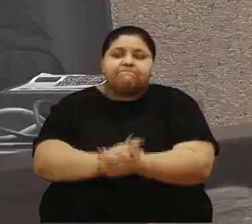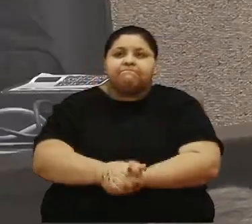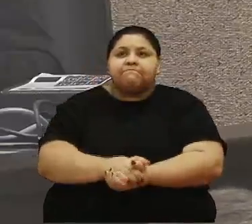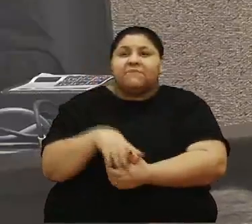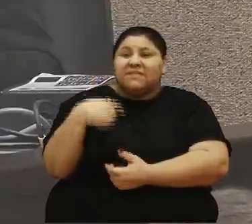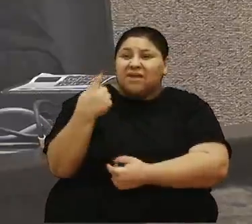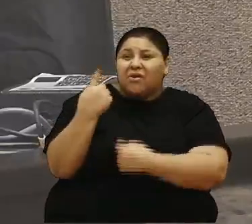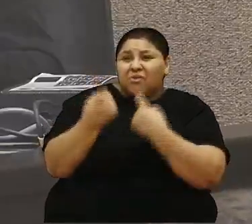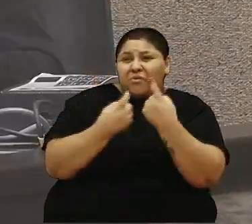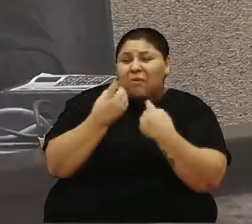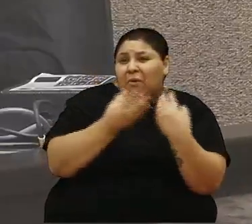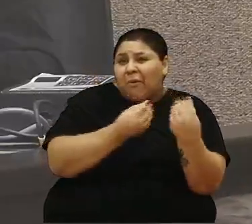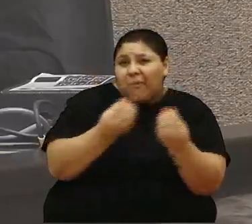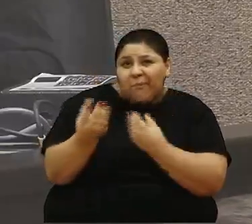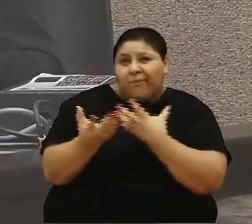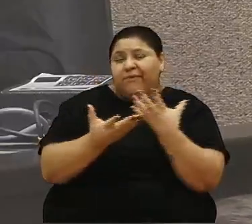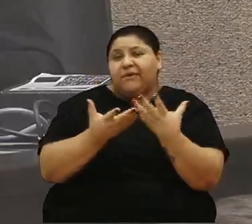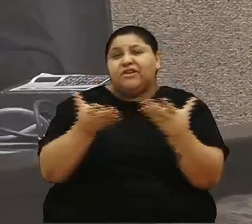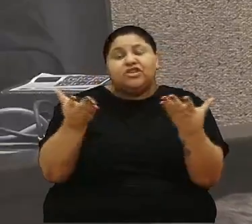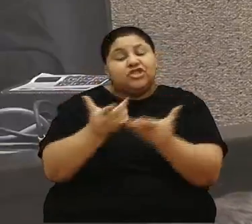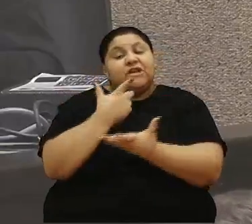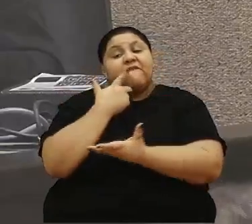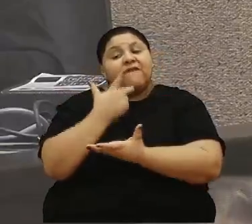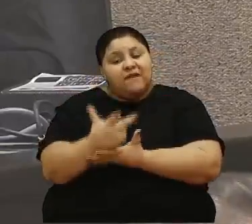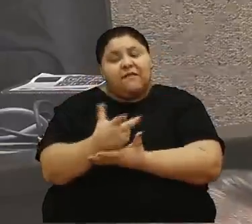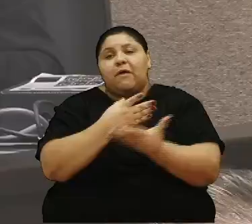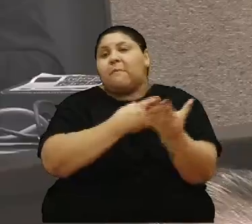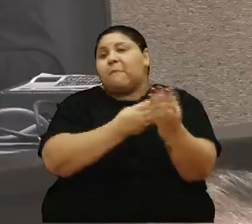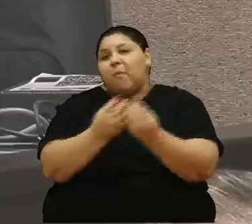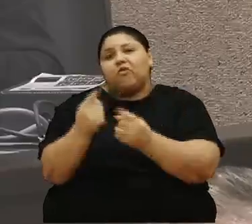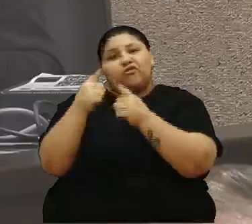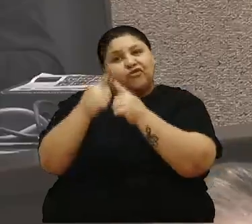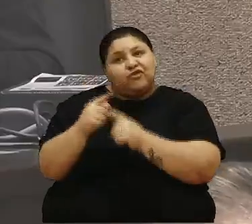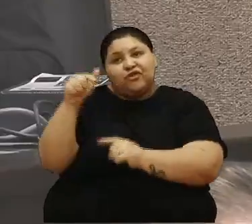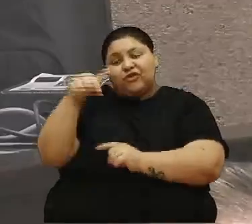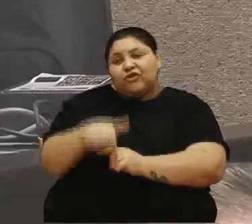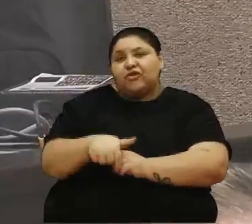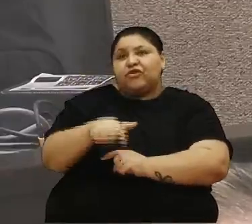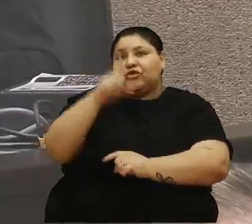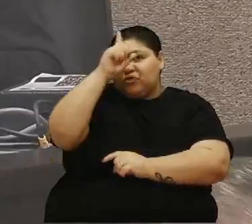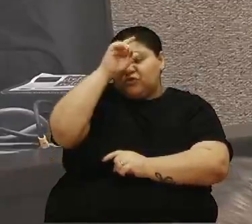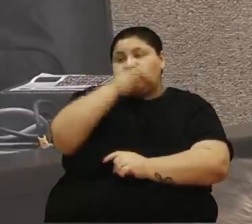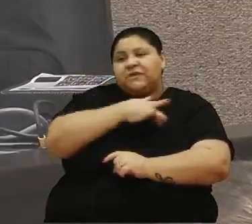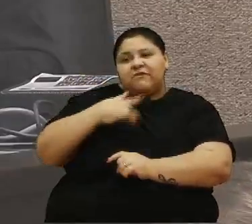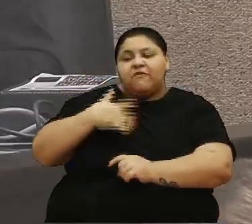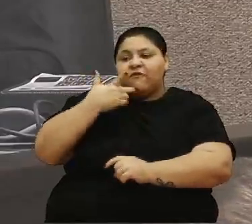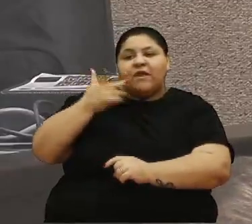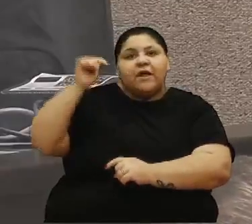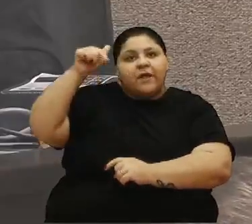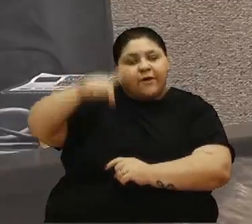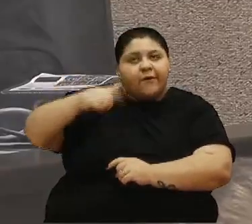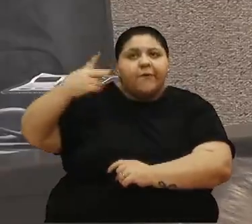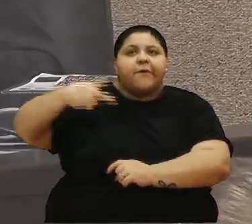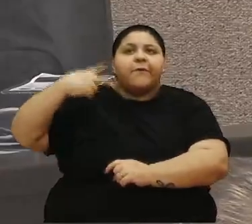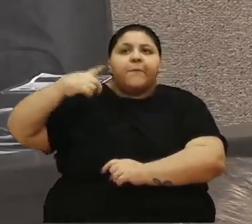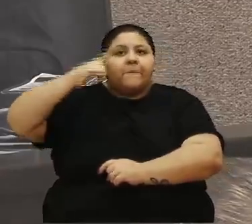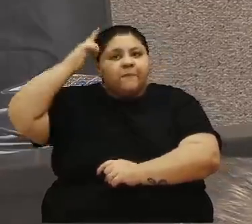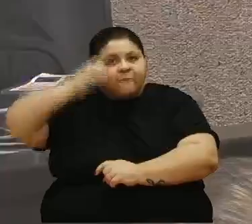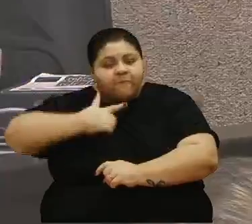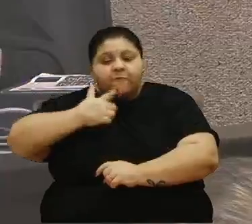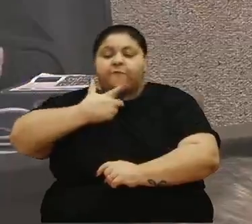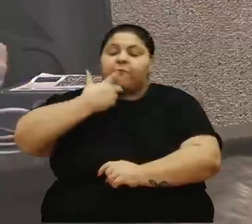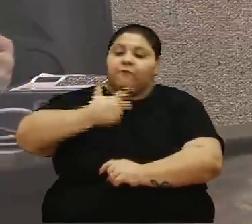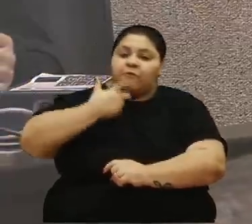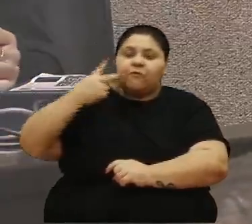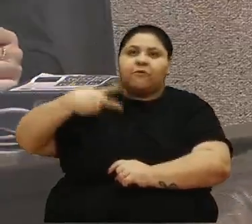nos preocupa muito essa questão, já falamos muitas vezes da questão do Hospital Saúde, foi trazida pelo vereador Lucas, foi